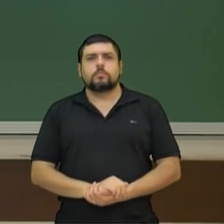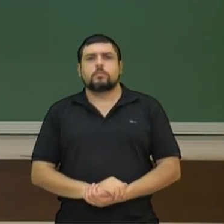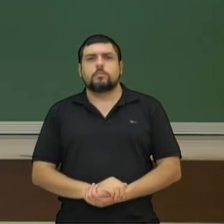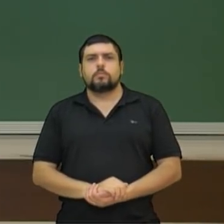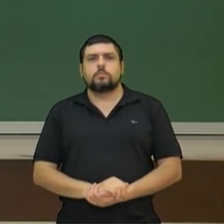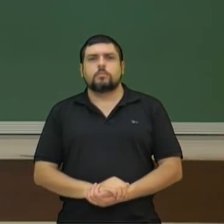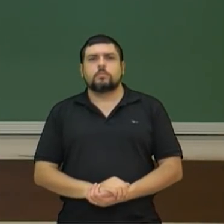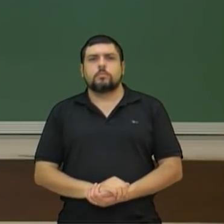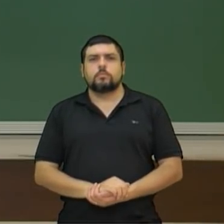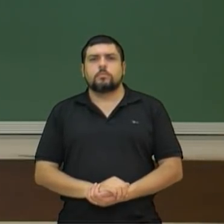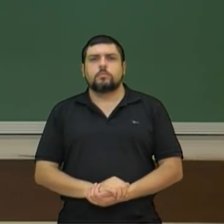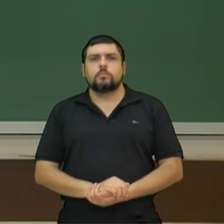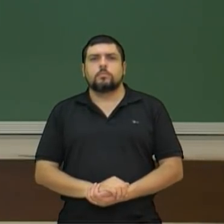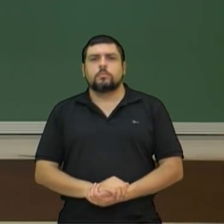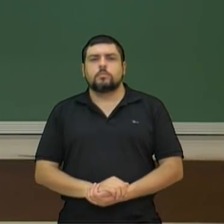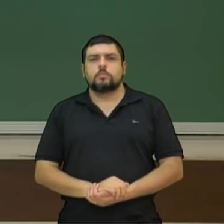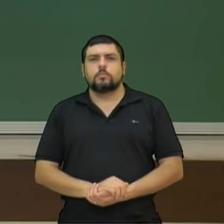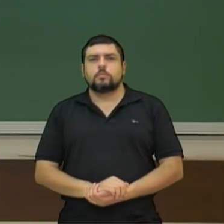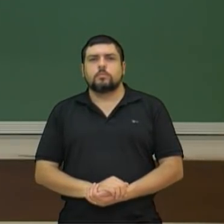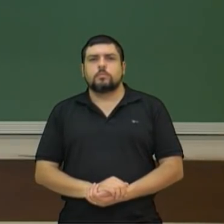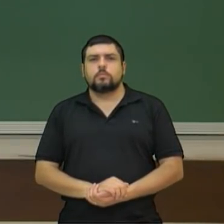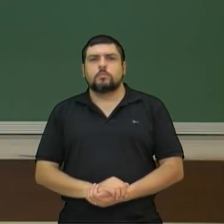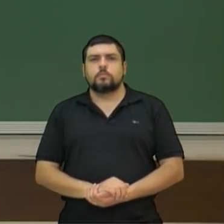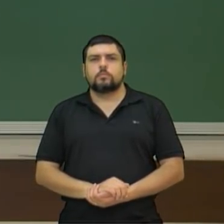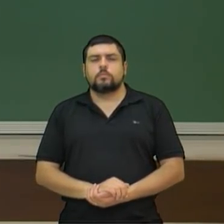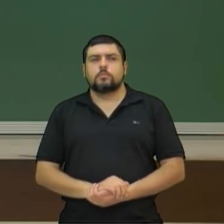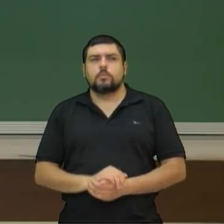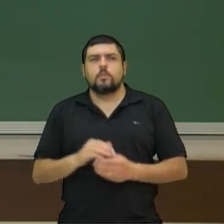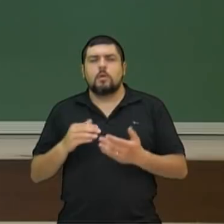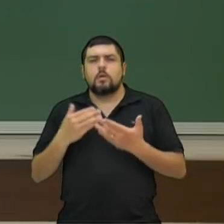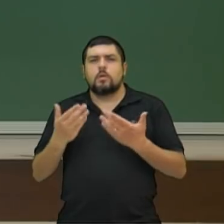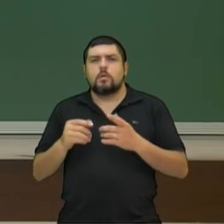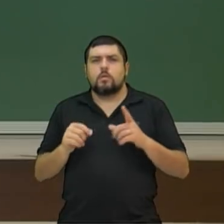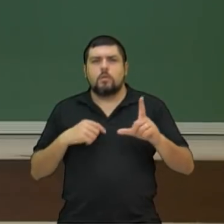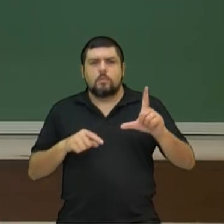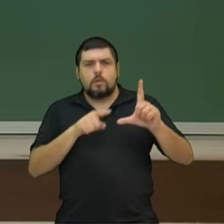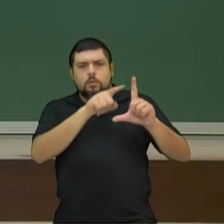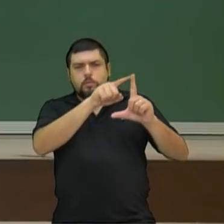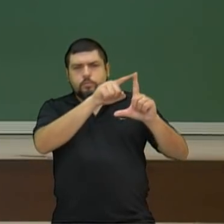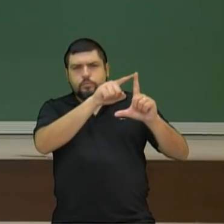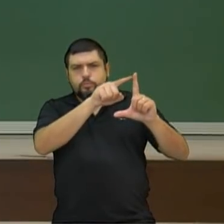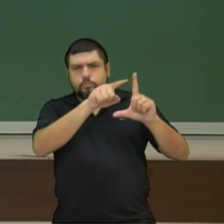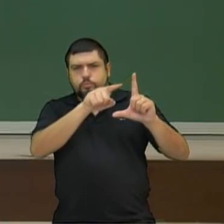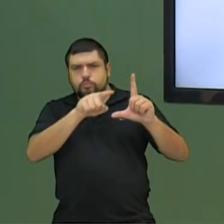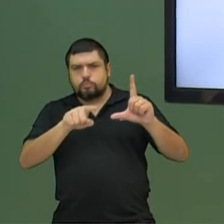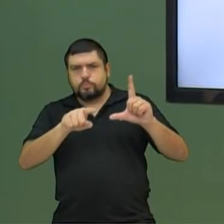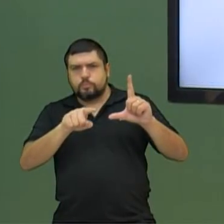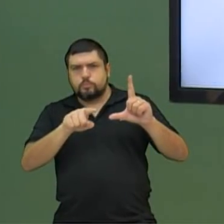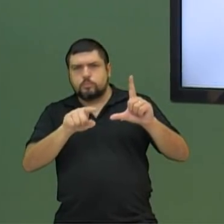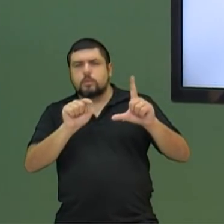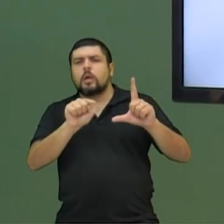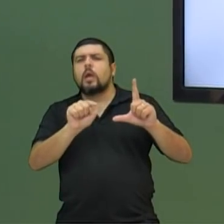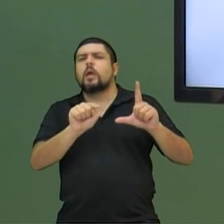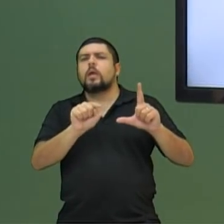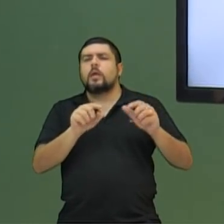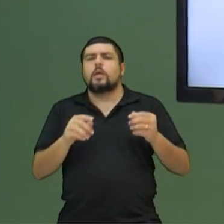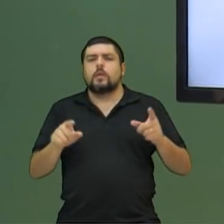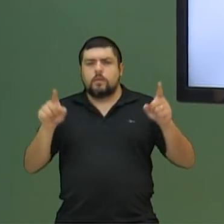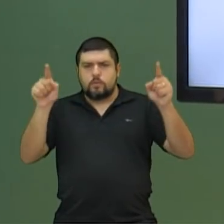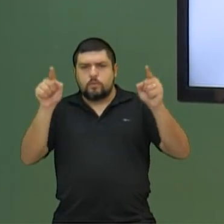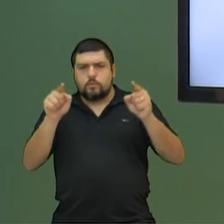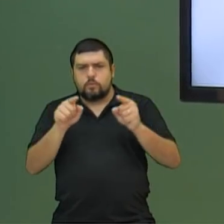nesse bico, aqui na parte inicial do gráfico da função modular, nós temos a menor quantidade.